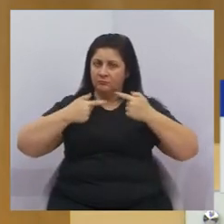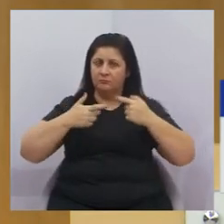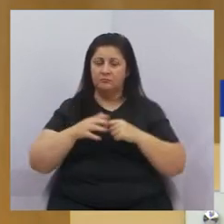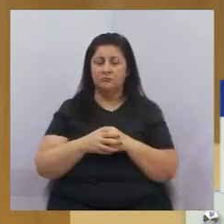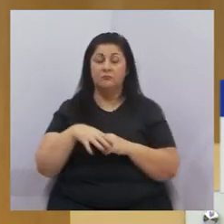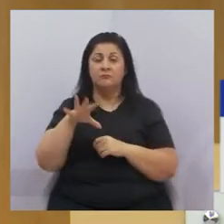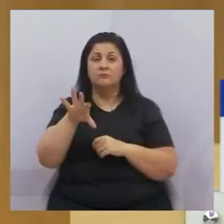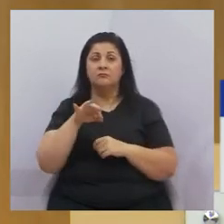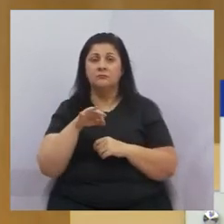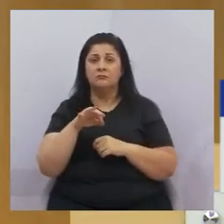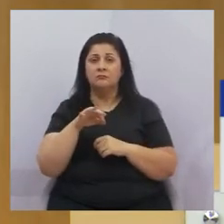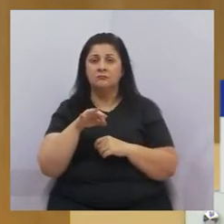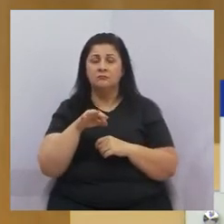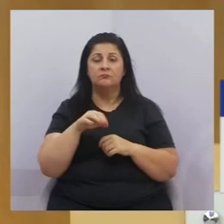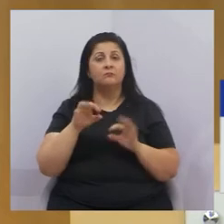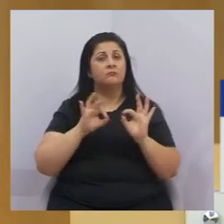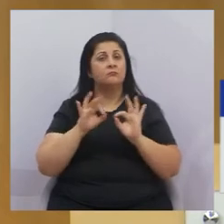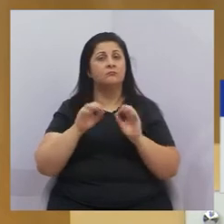são tomadas em grupo.